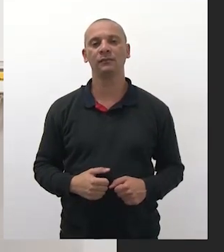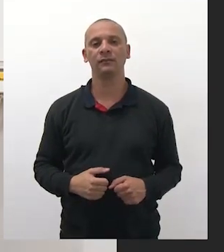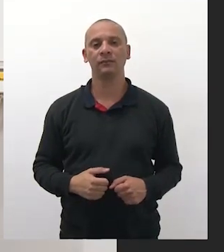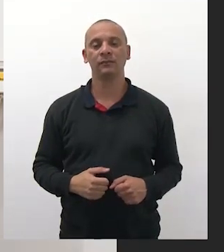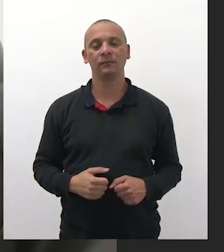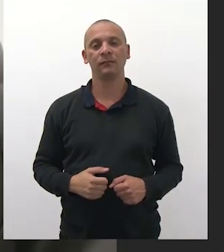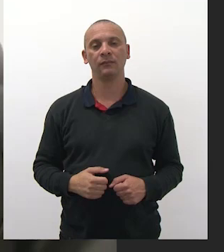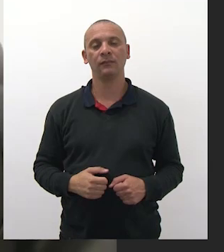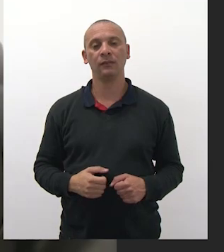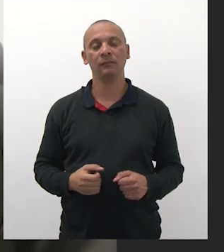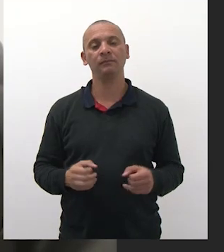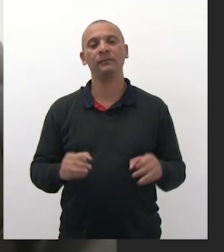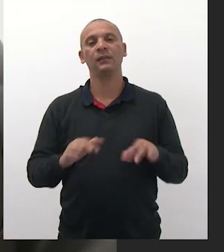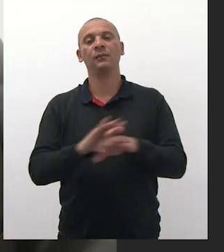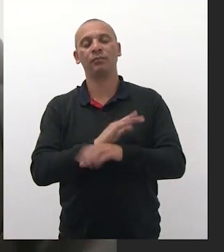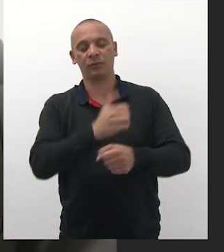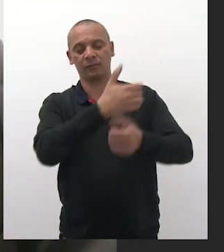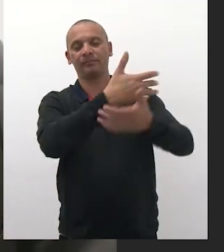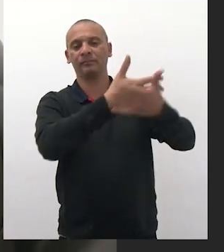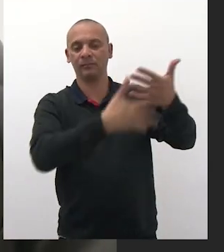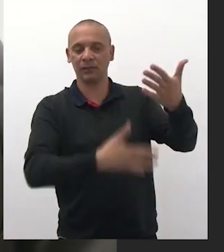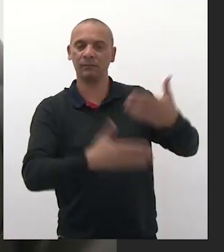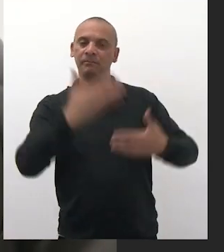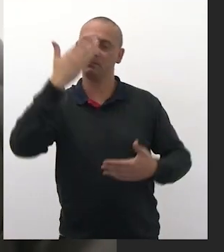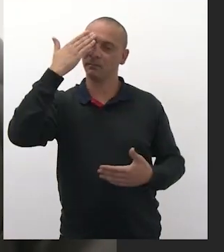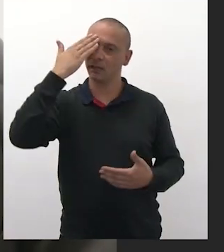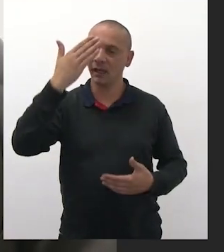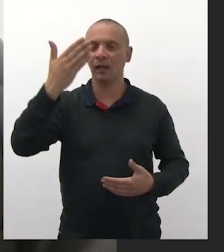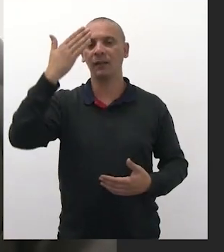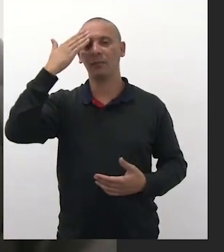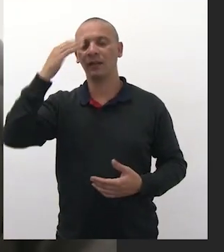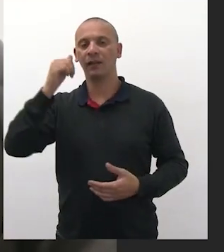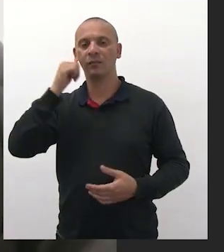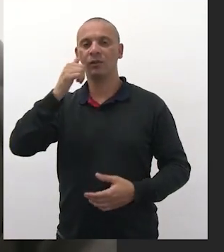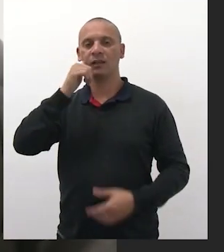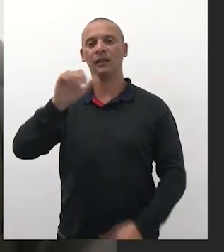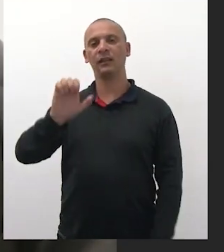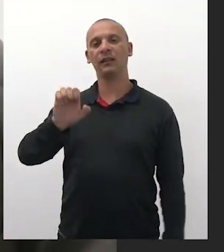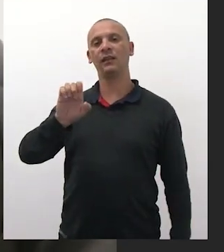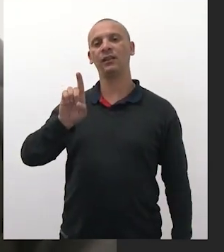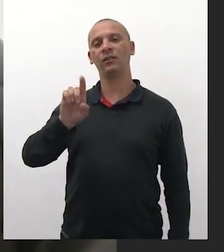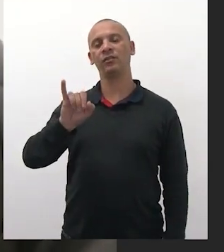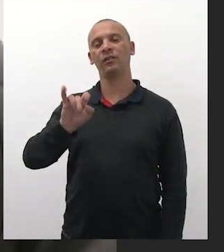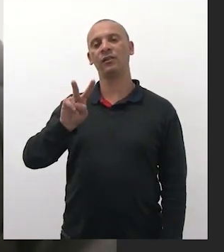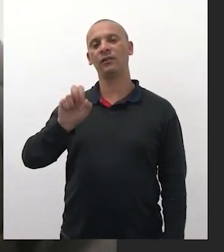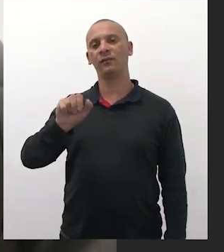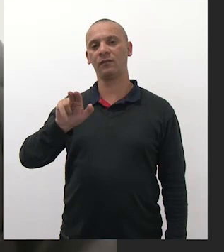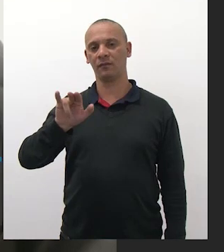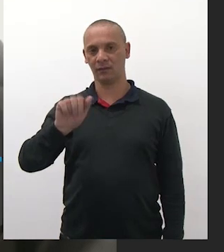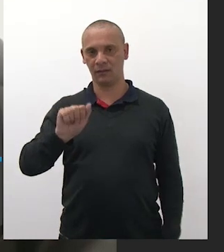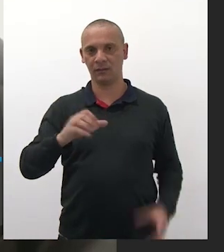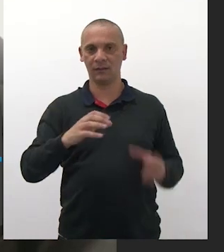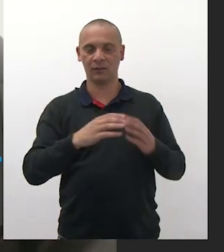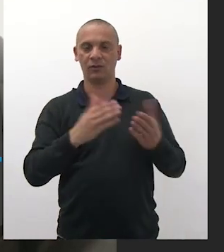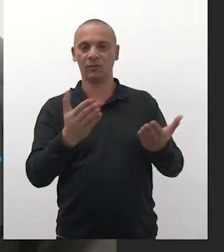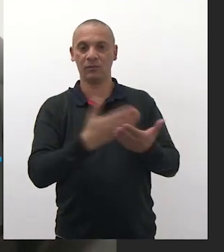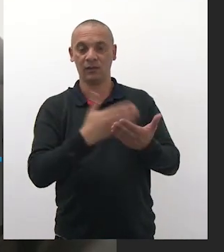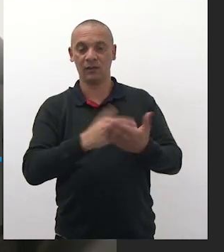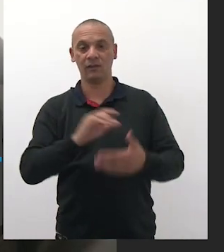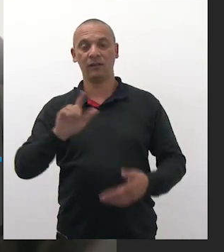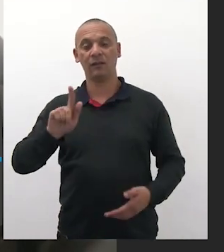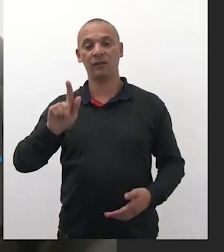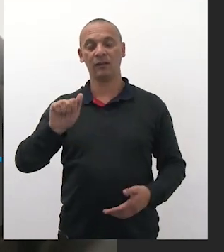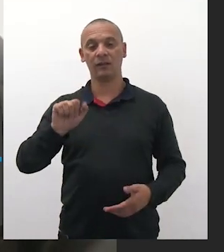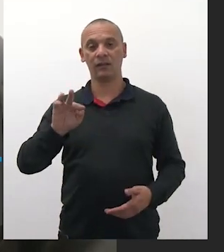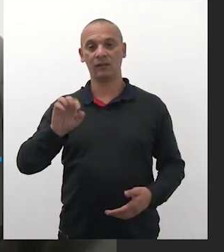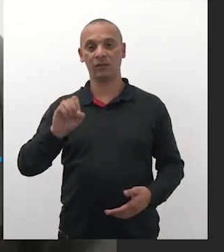A gente encerra, então, agora o chat, né? Agradece muito a Edivane, grande parceira de trabalho aqui no Clube de Leitura Gato Preto. E vamos para o